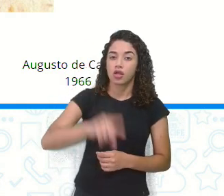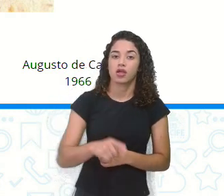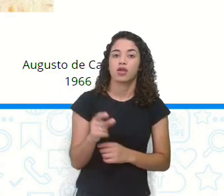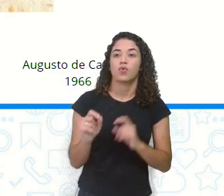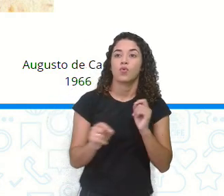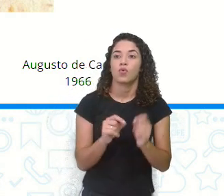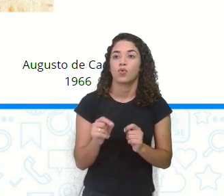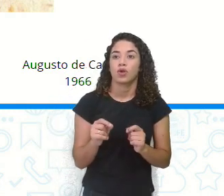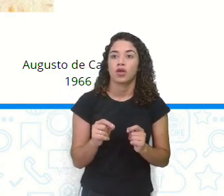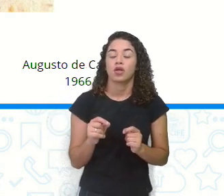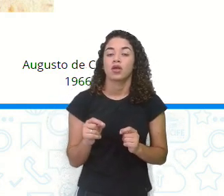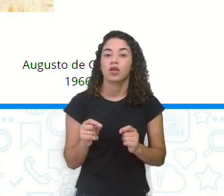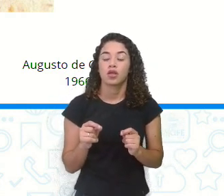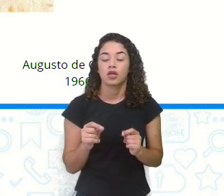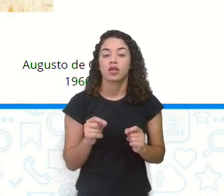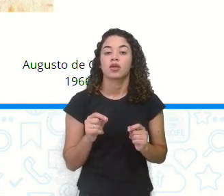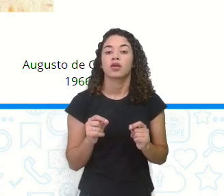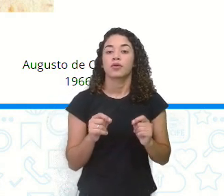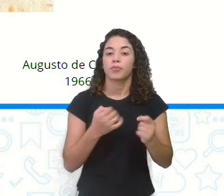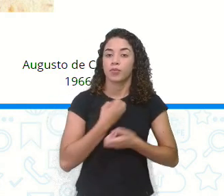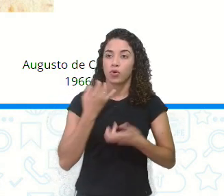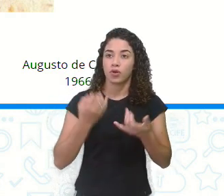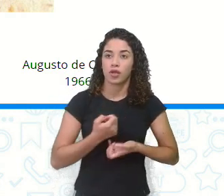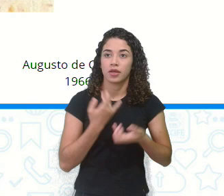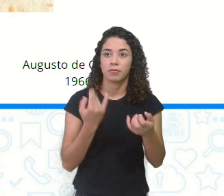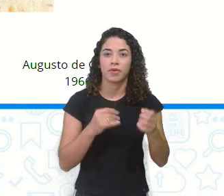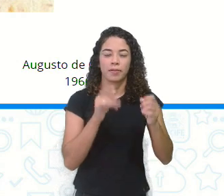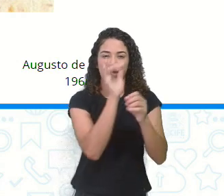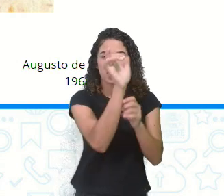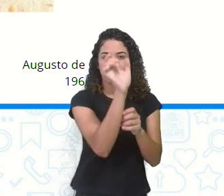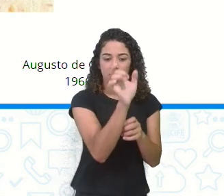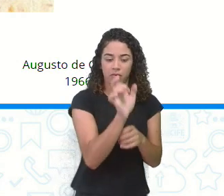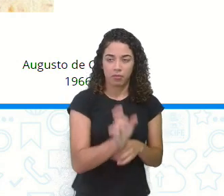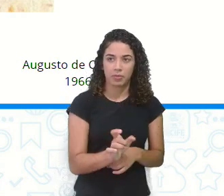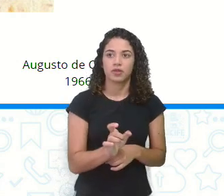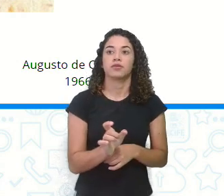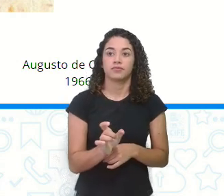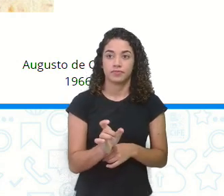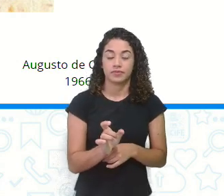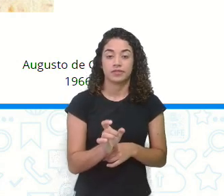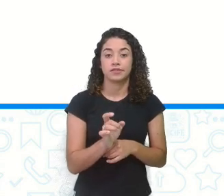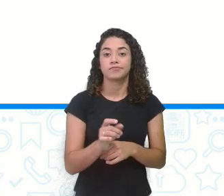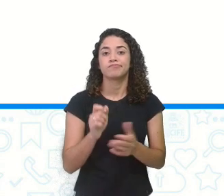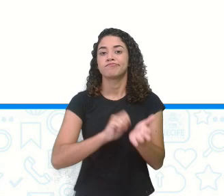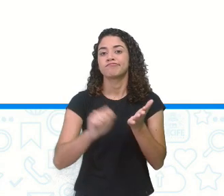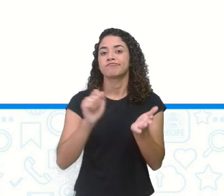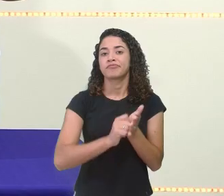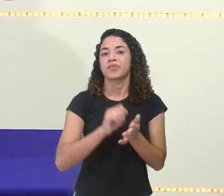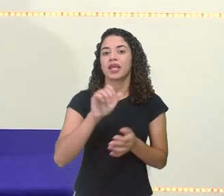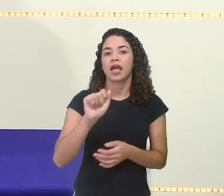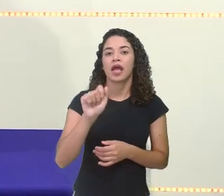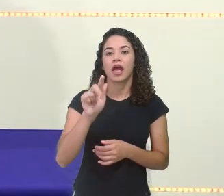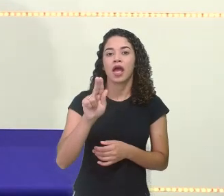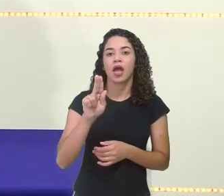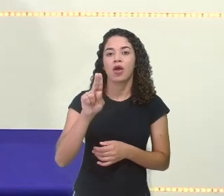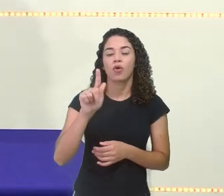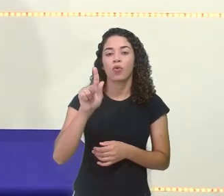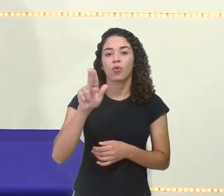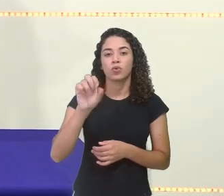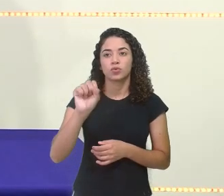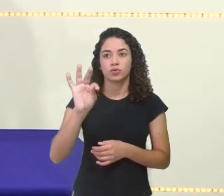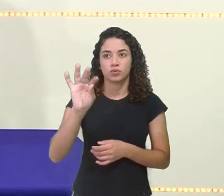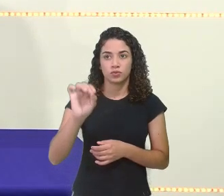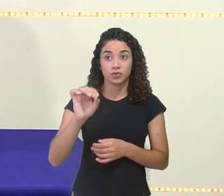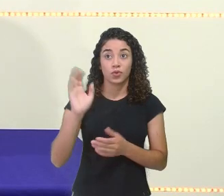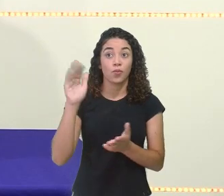lixo, lixo, e forma a palavra lixo, tá? Esse é de Augusto de Campos. E o último